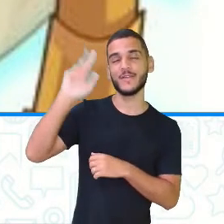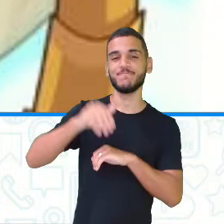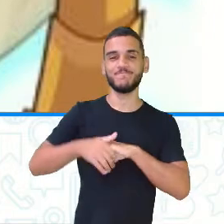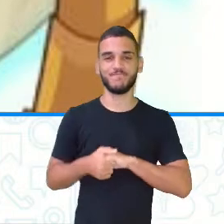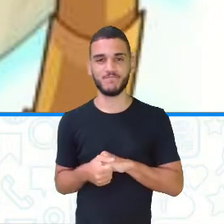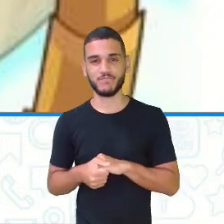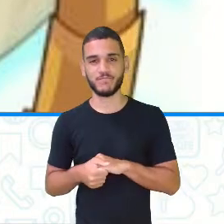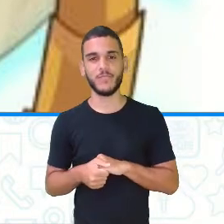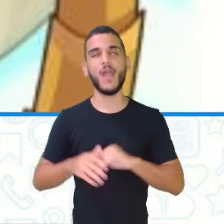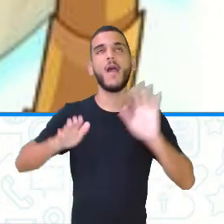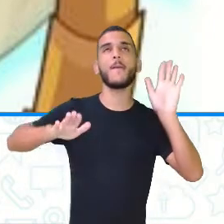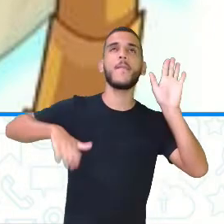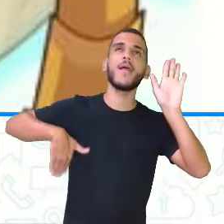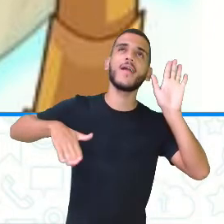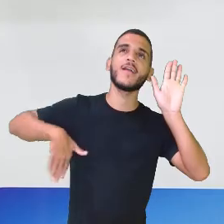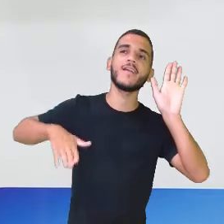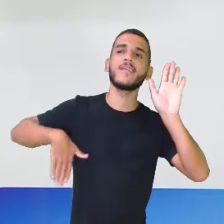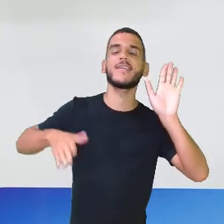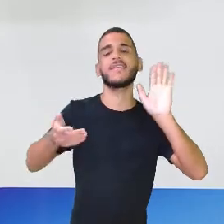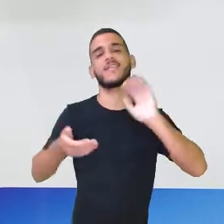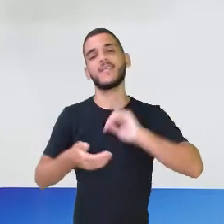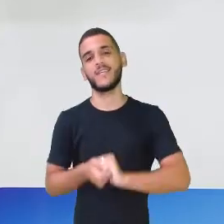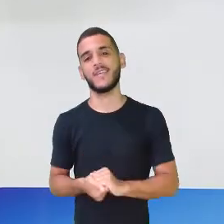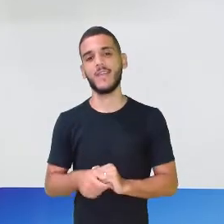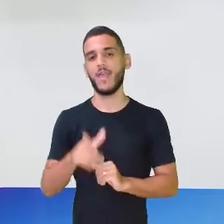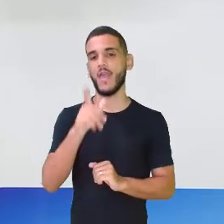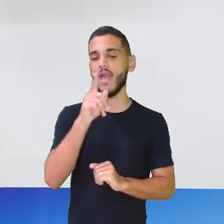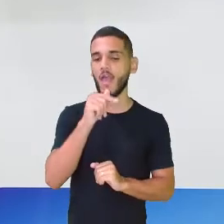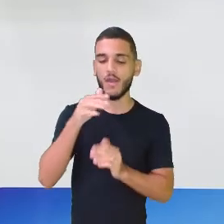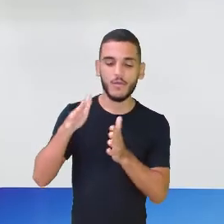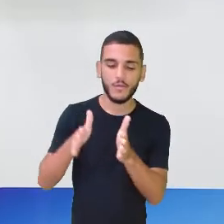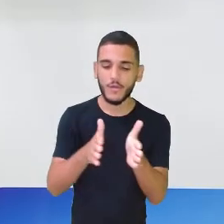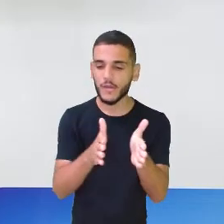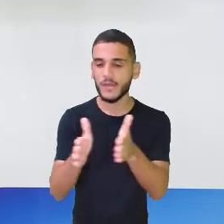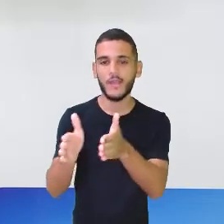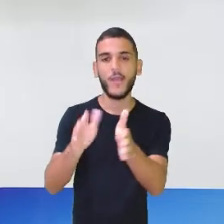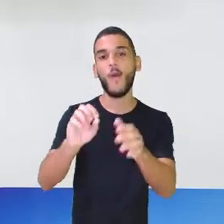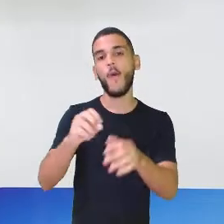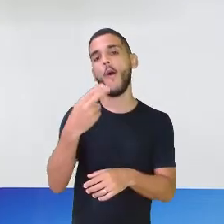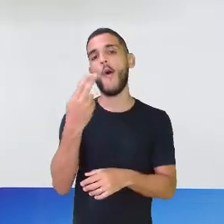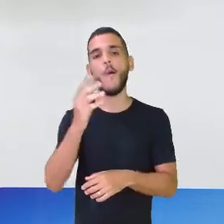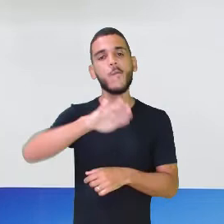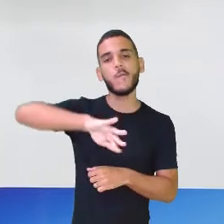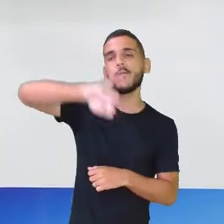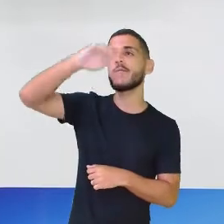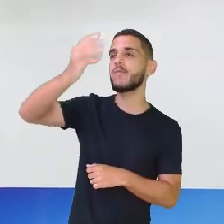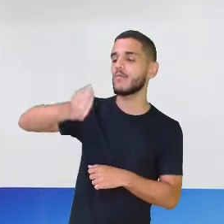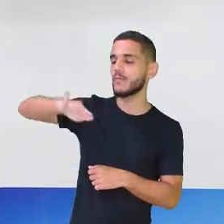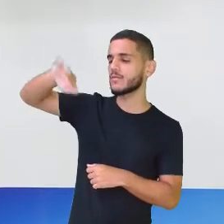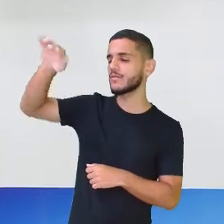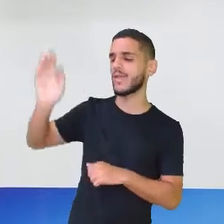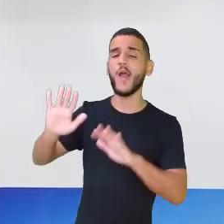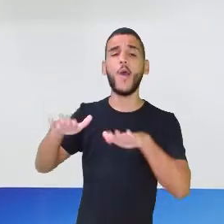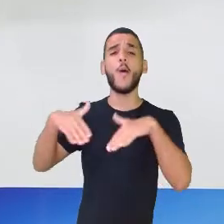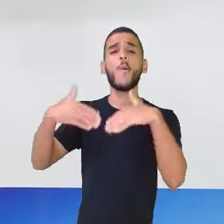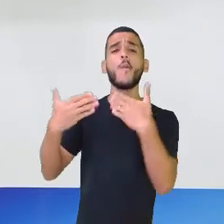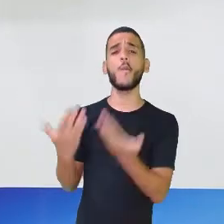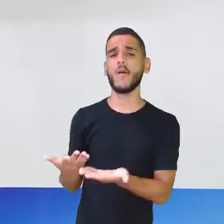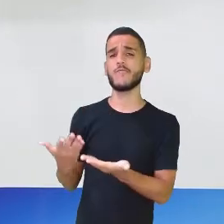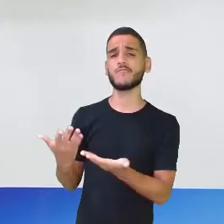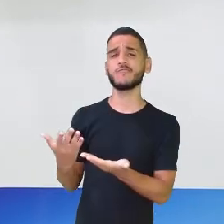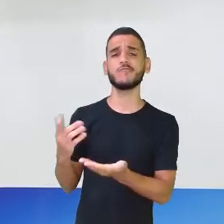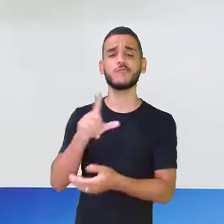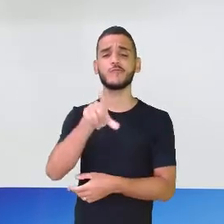aquele lago, aquelas montanhas bonitas. Qual é a paisagem que você acha assim mais